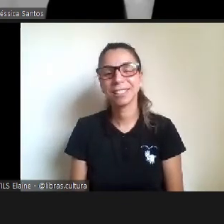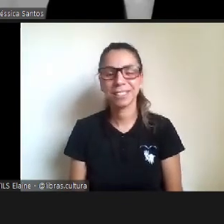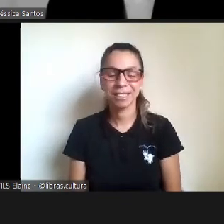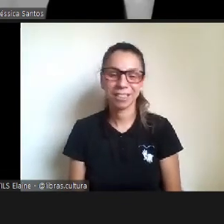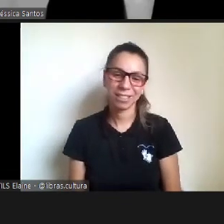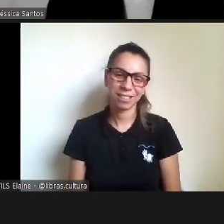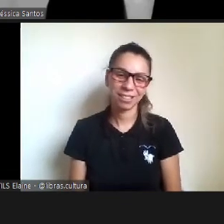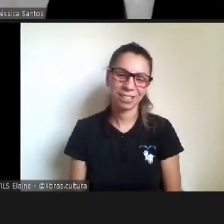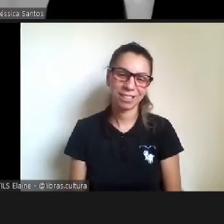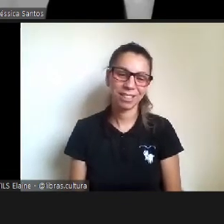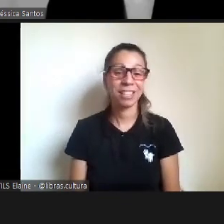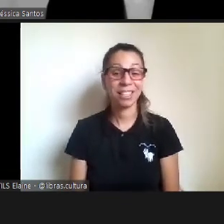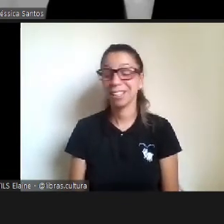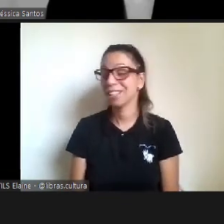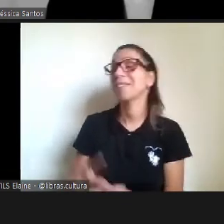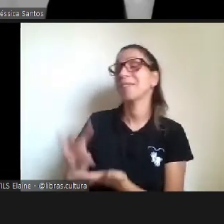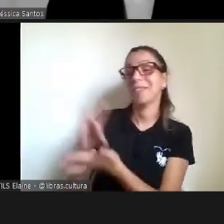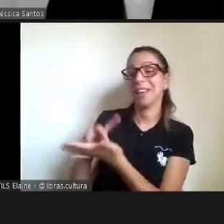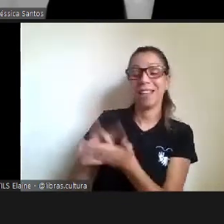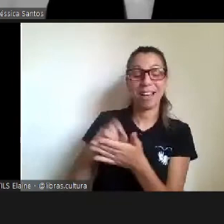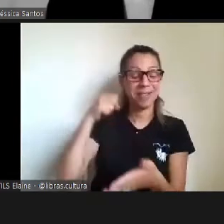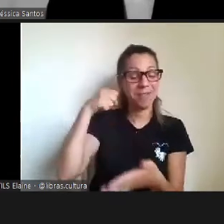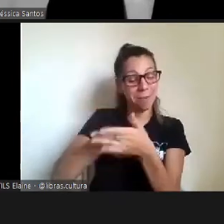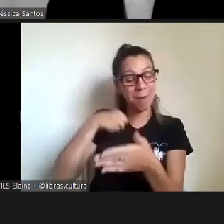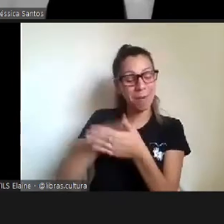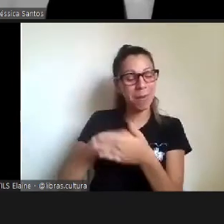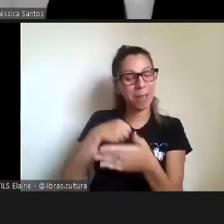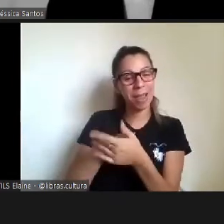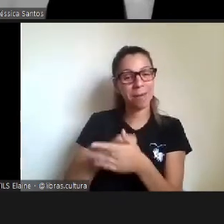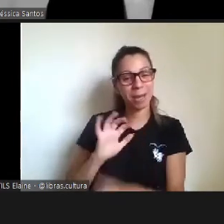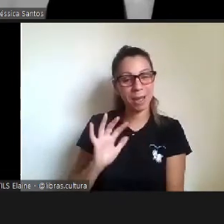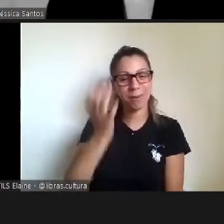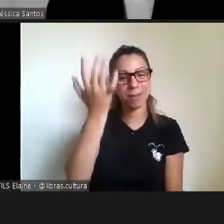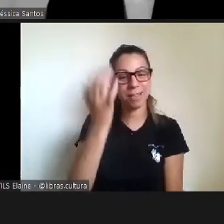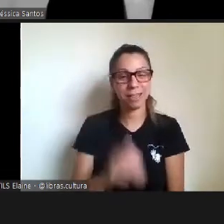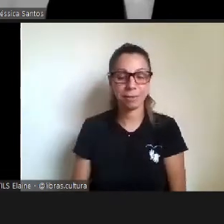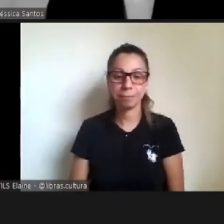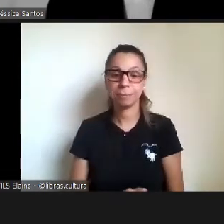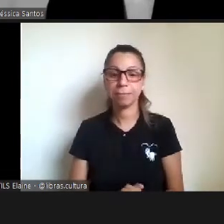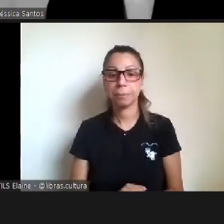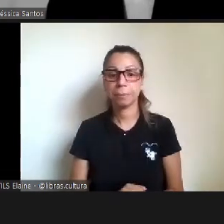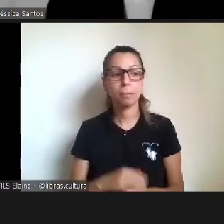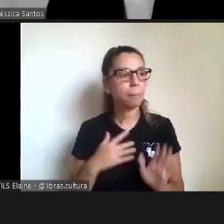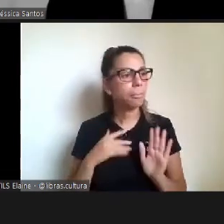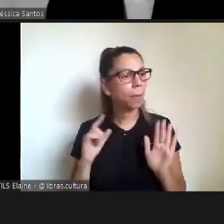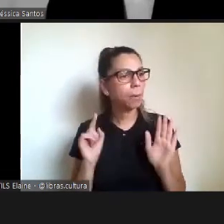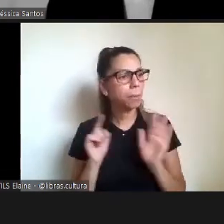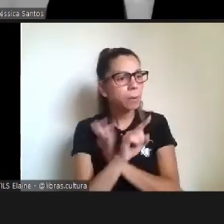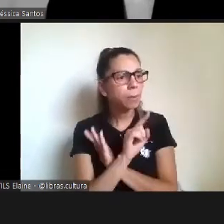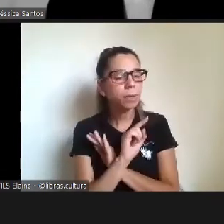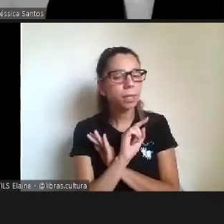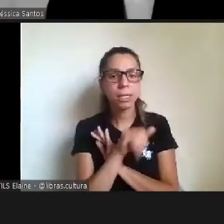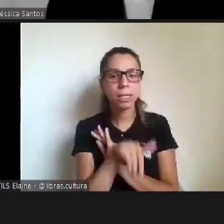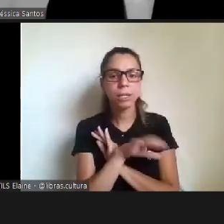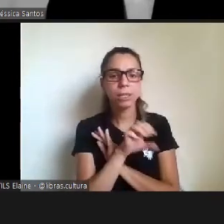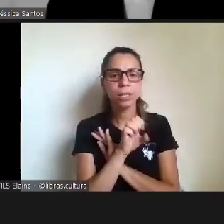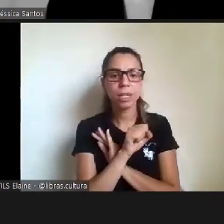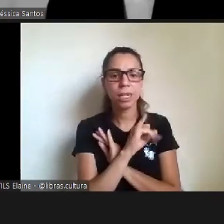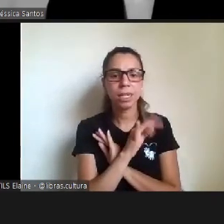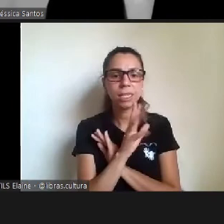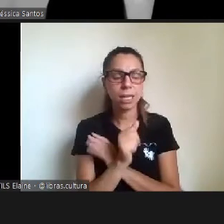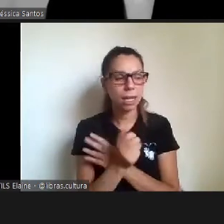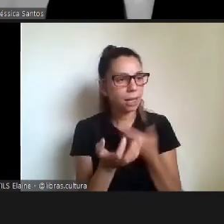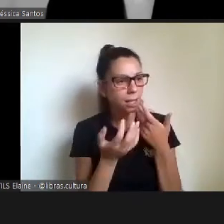Vamos lutar por isso, né, Fábio? Acho que é isso. Não, eu ia perguntar se a Jéssica quer falar alguma coisa ali.